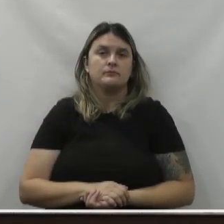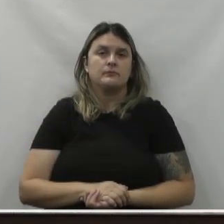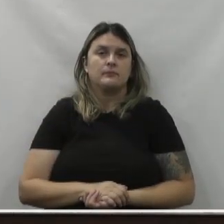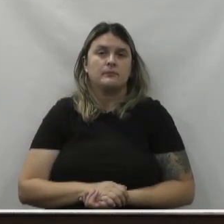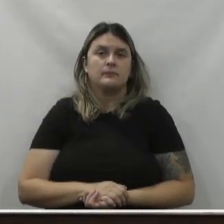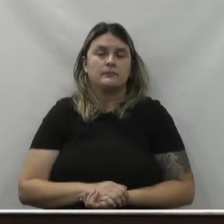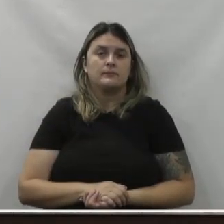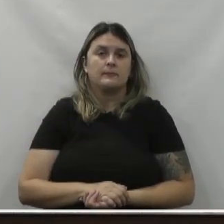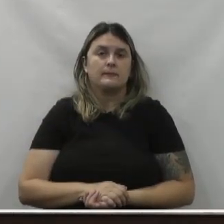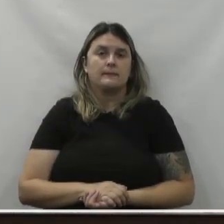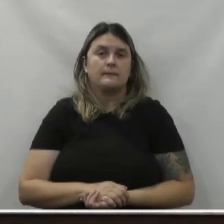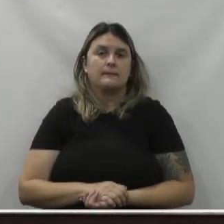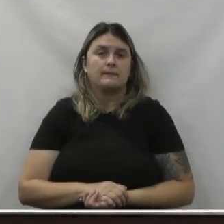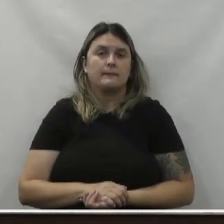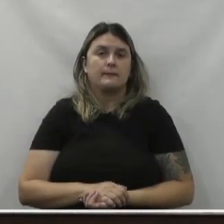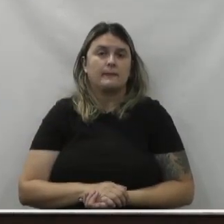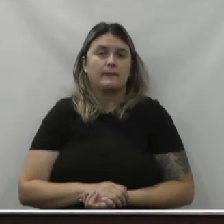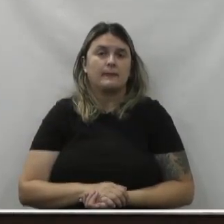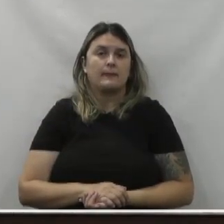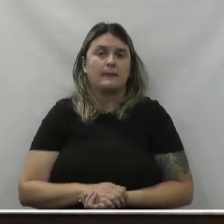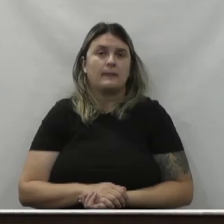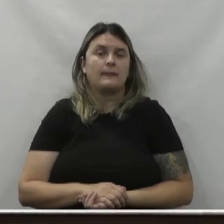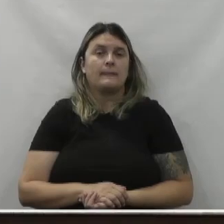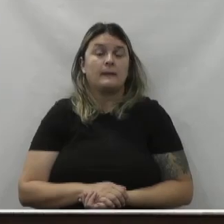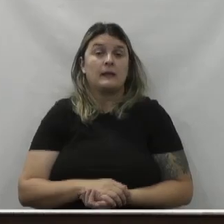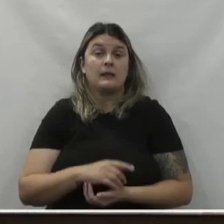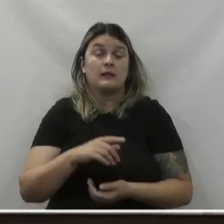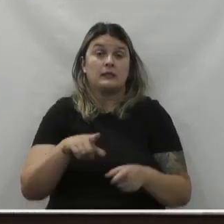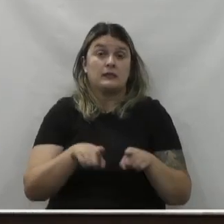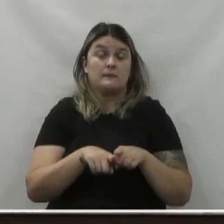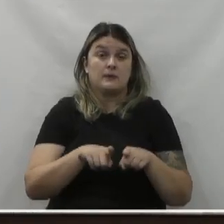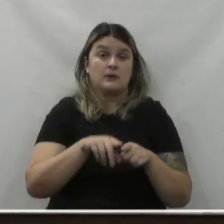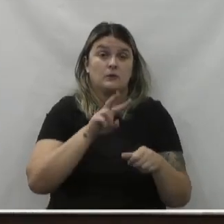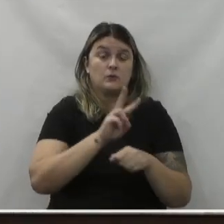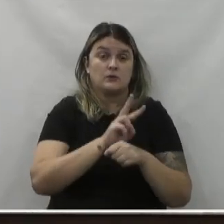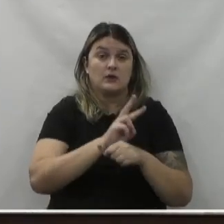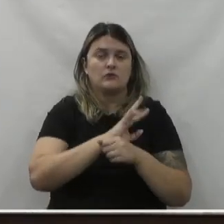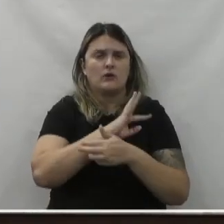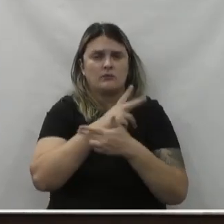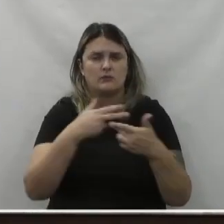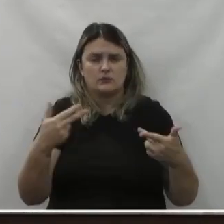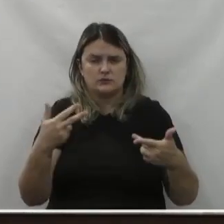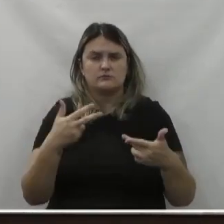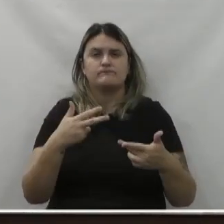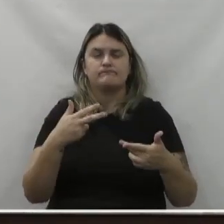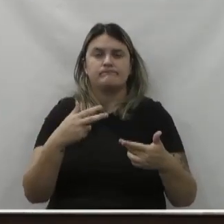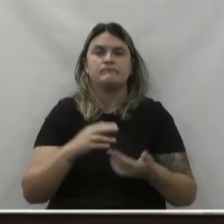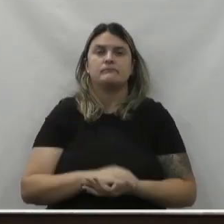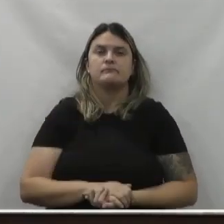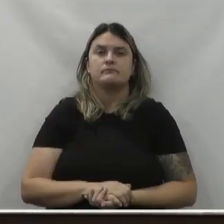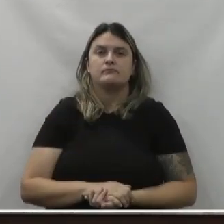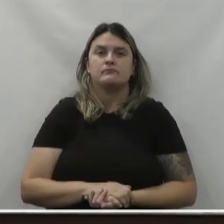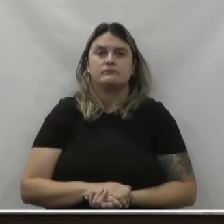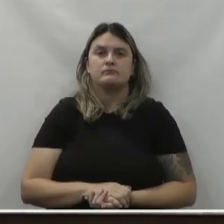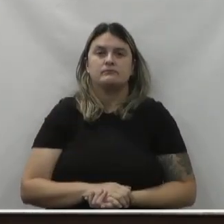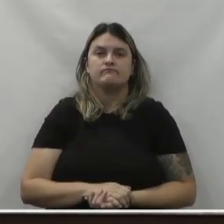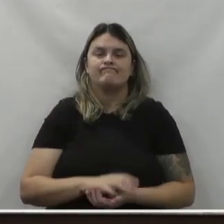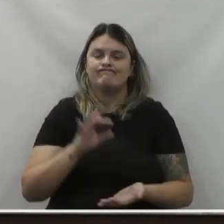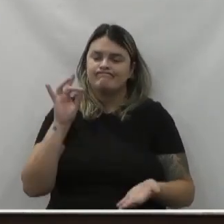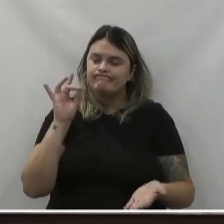TEA, animais domésticos e silvestres, além de outros. Contudo, a